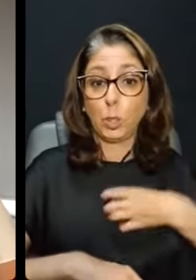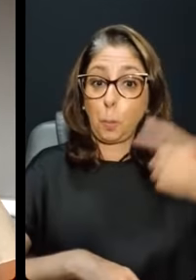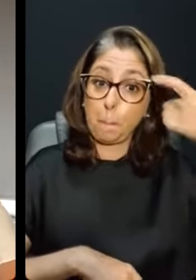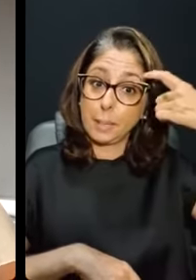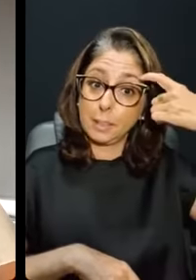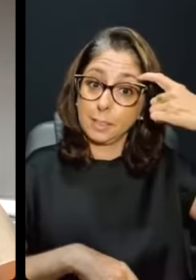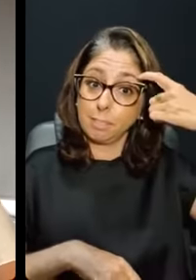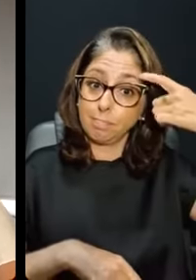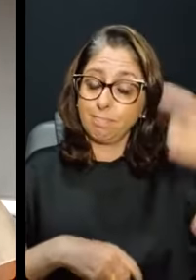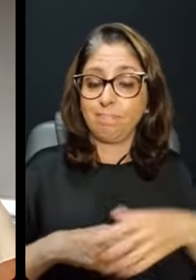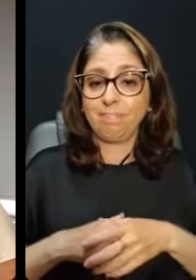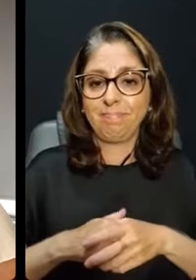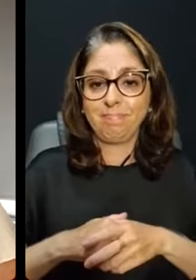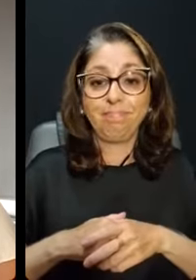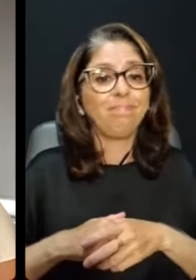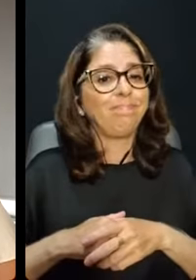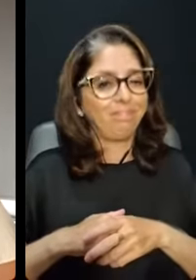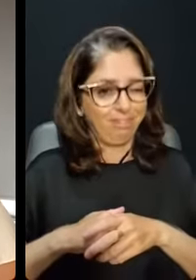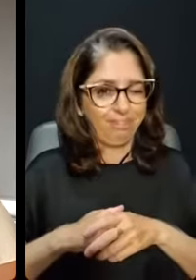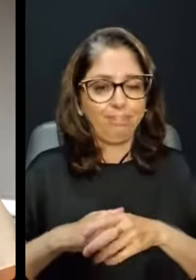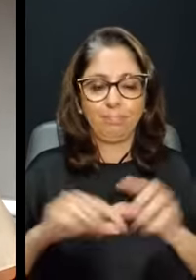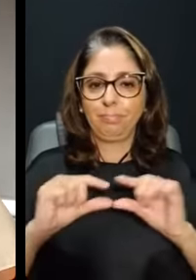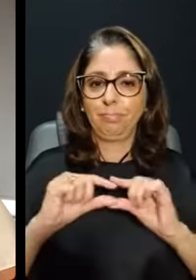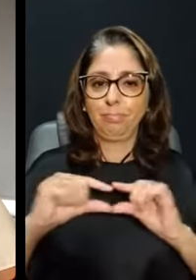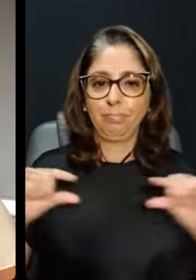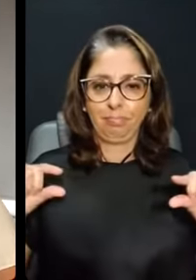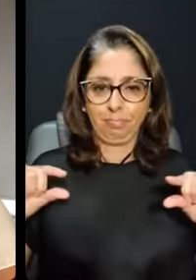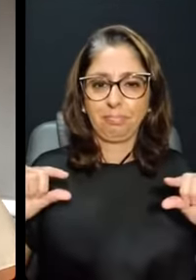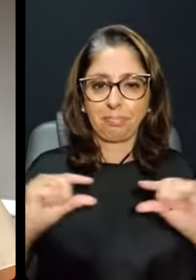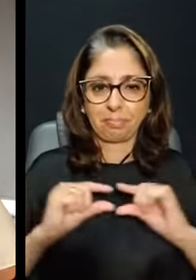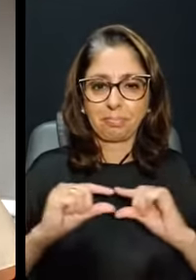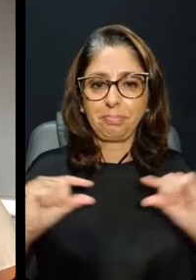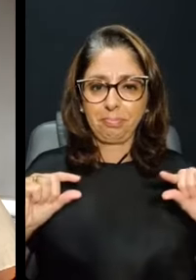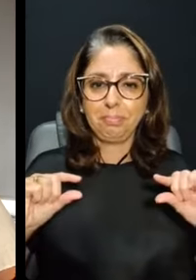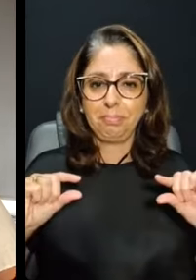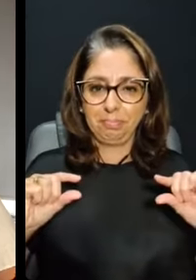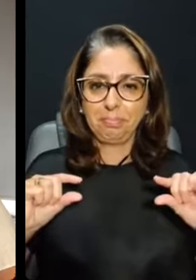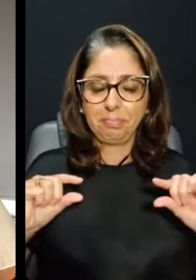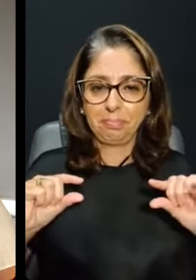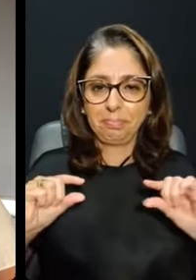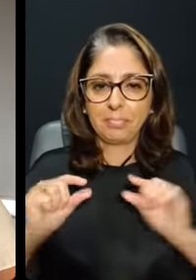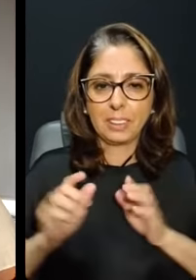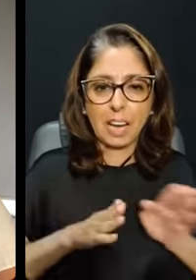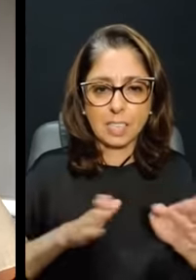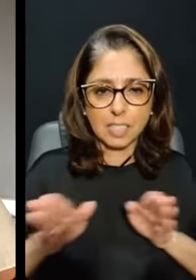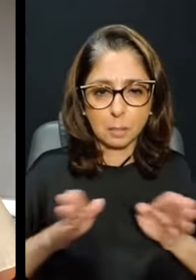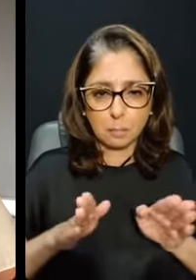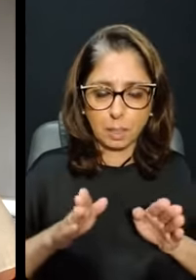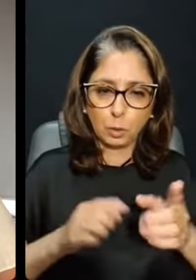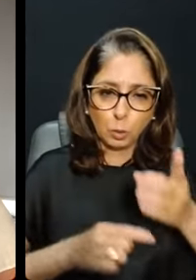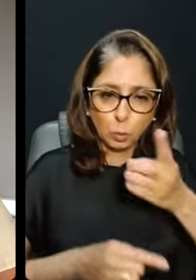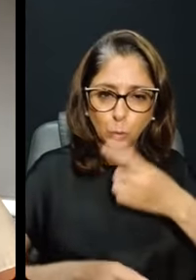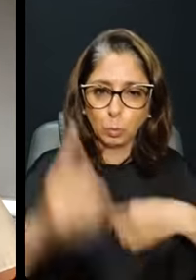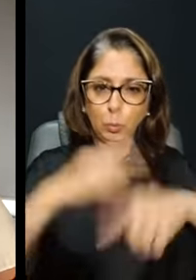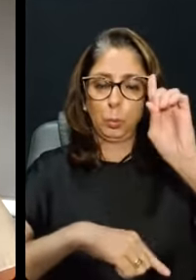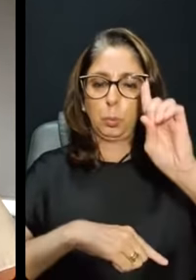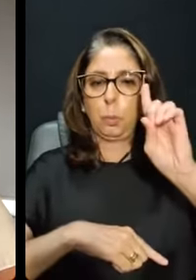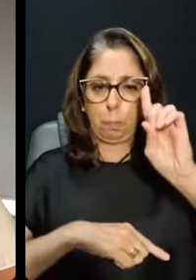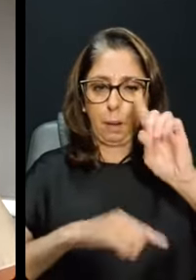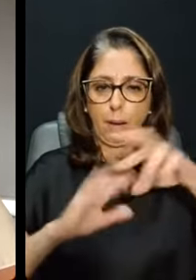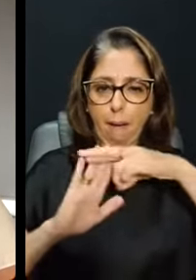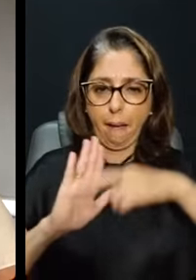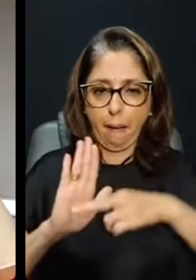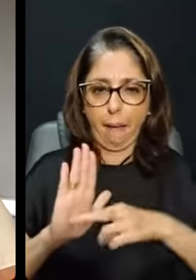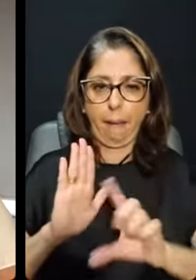Esse termo, digamos assim, né, que eu uso e carrego muito comigo, que é acessibilidade além das normas, é porque